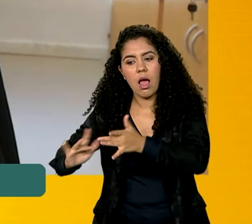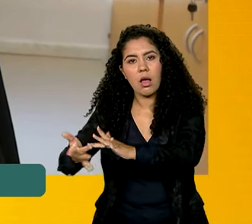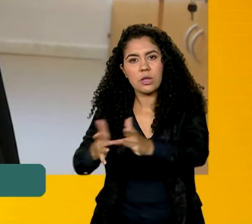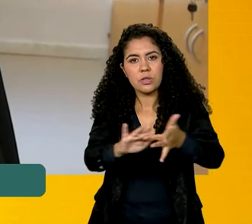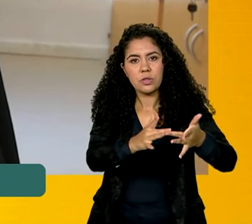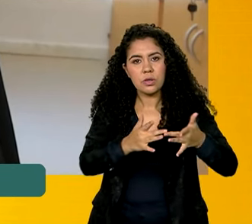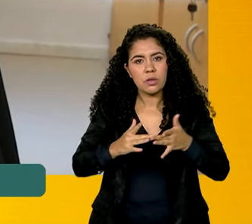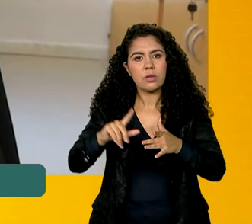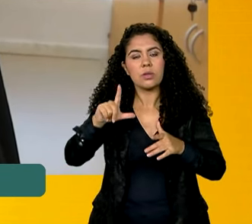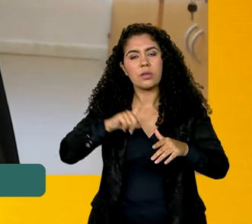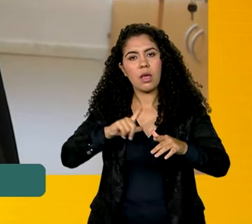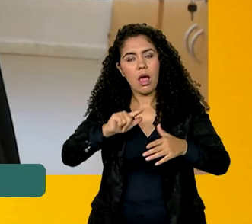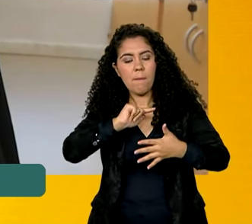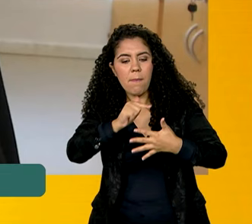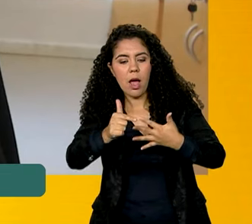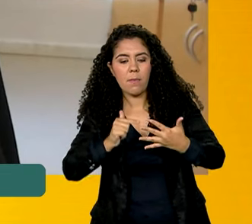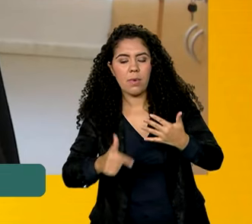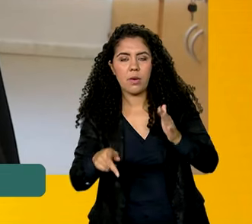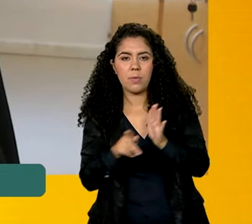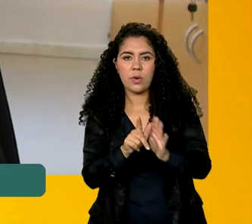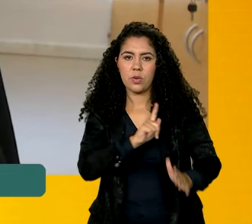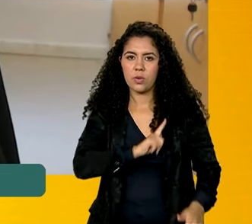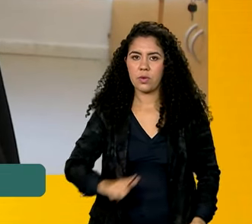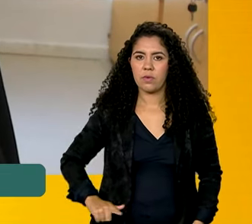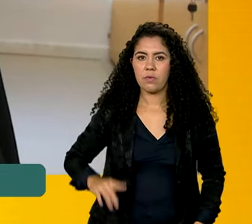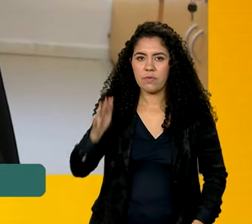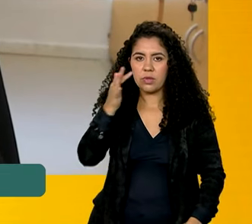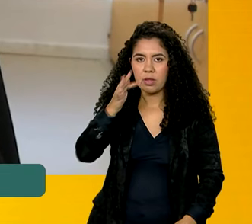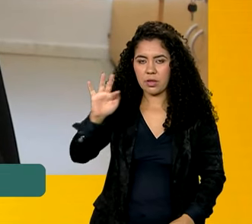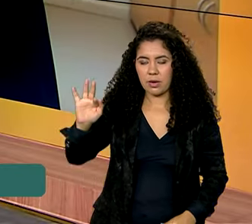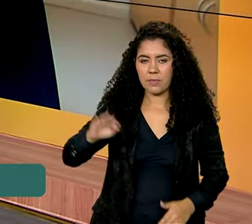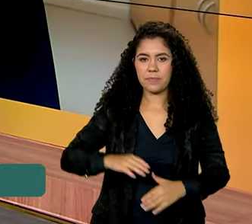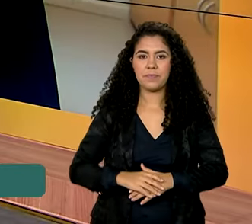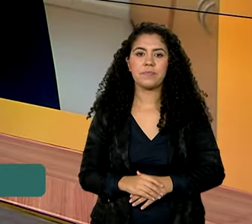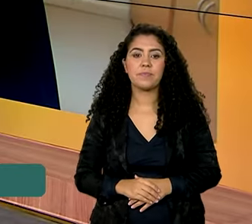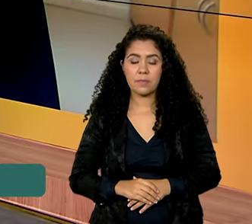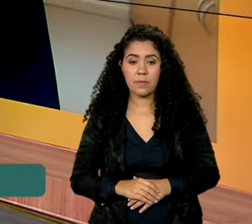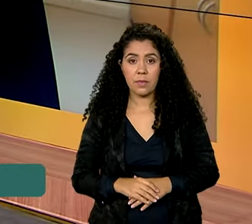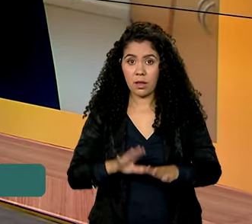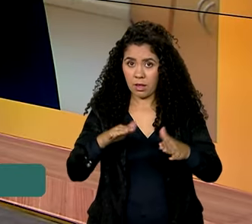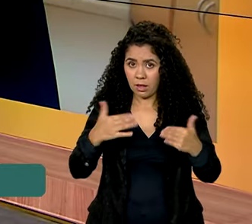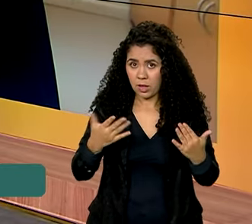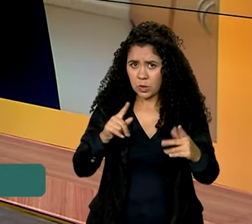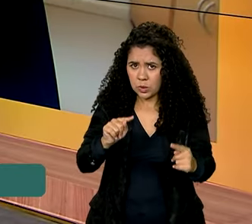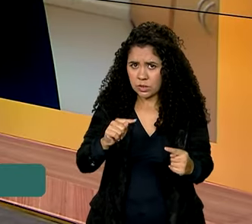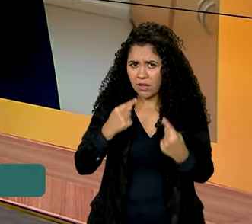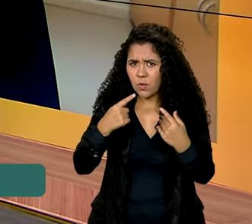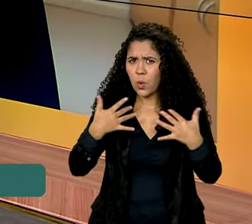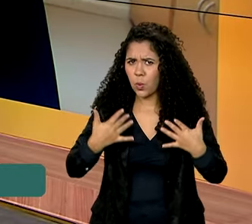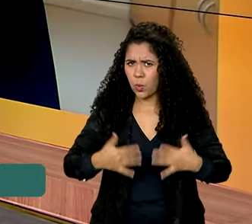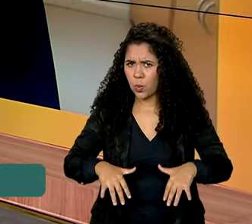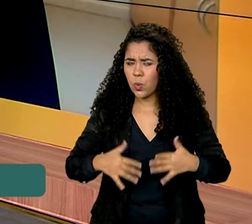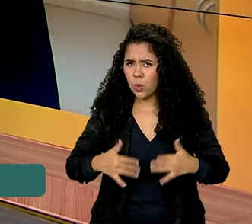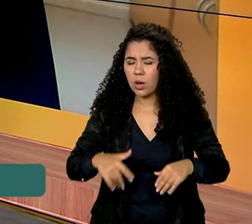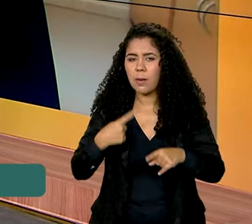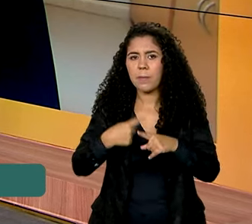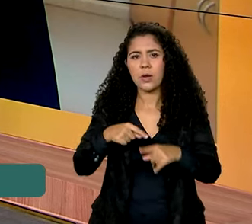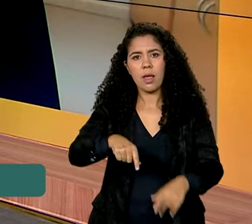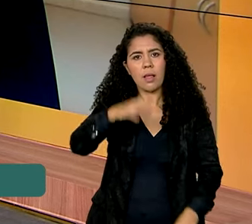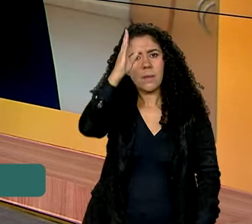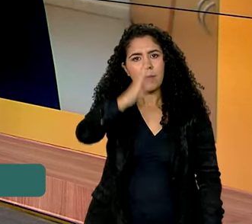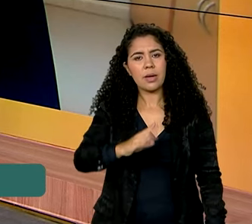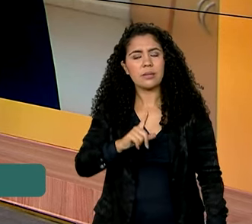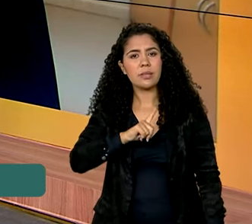dessas diferentes ações do governo federal na região. Agora, é um desafio grande, né? Porque o Brasil tem